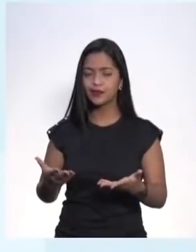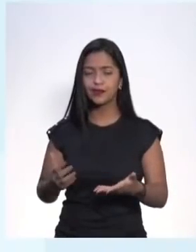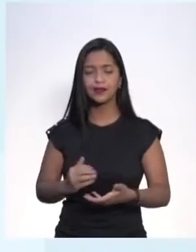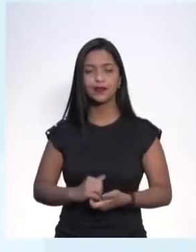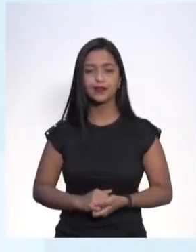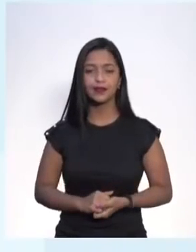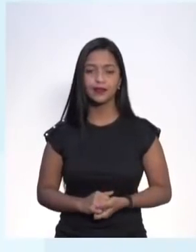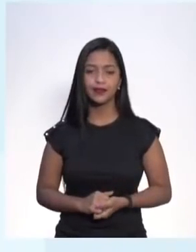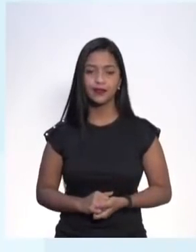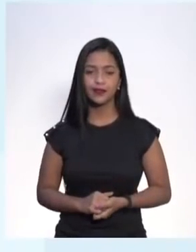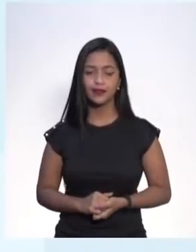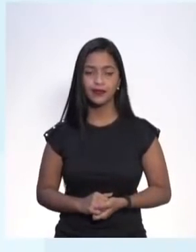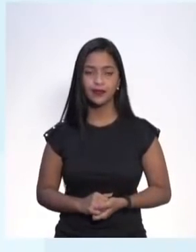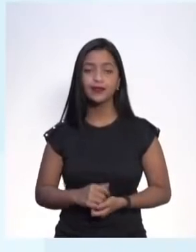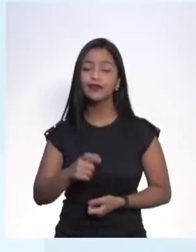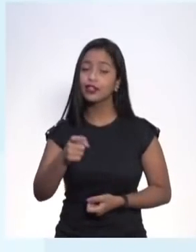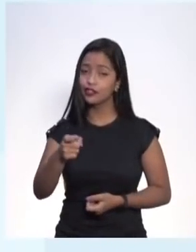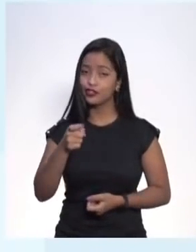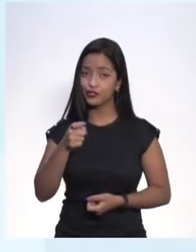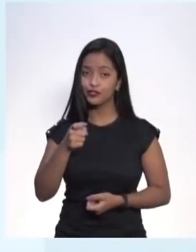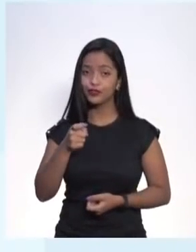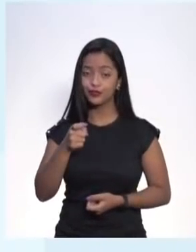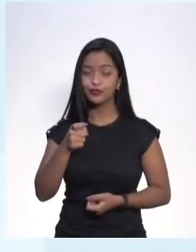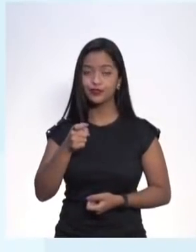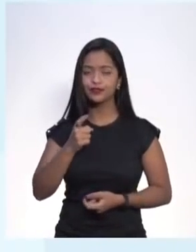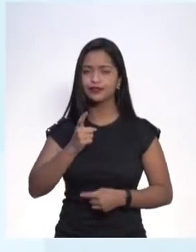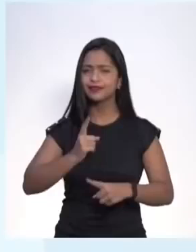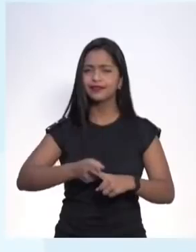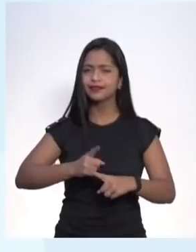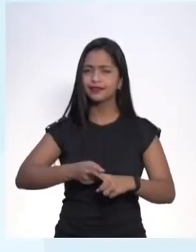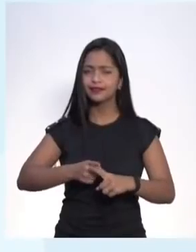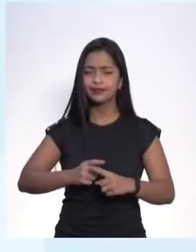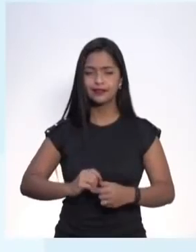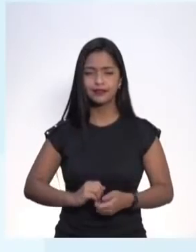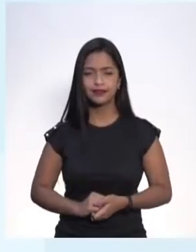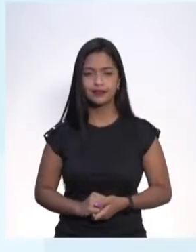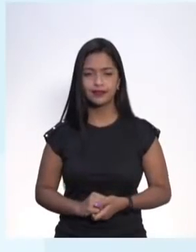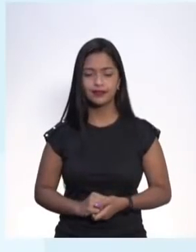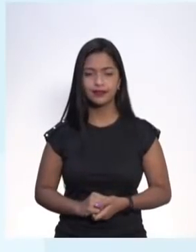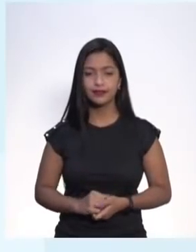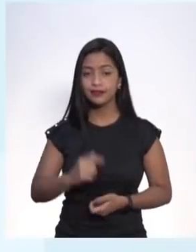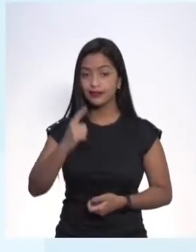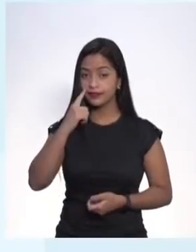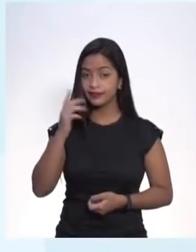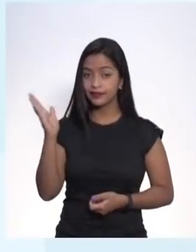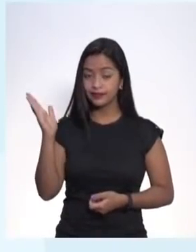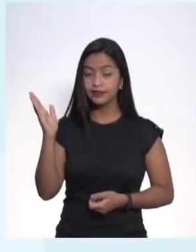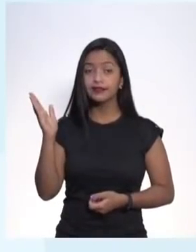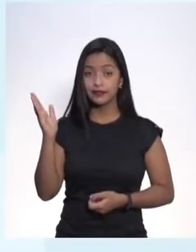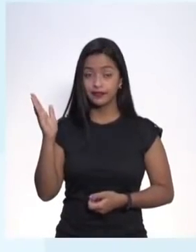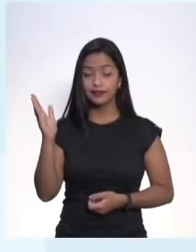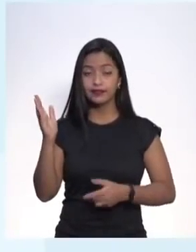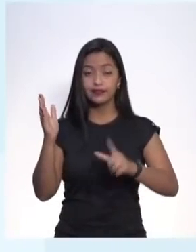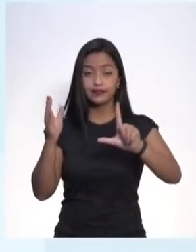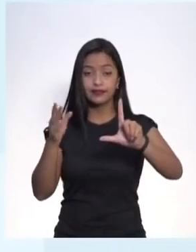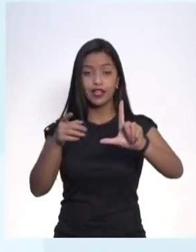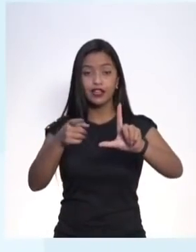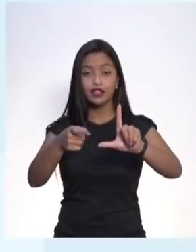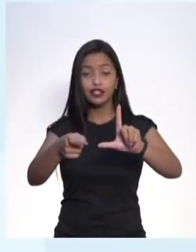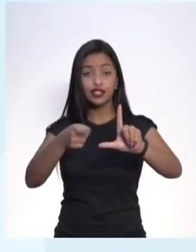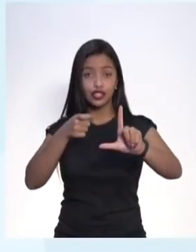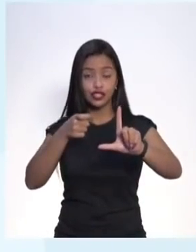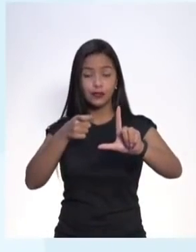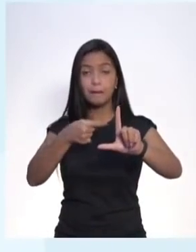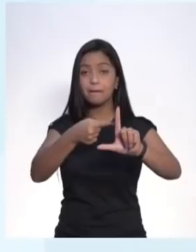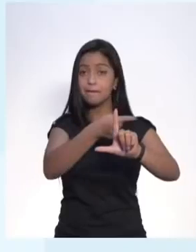aqui o vértice X. Por que o vértice X? Porque ele tem um negativo de X e